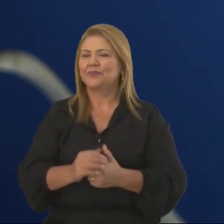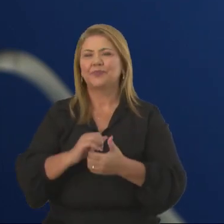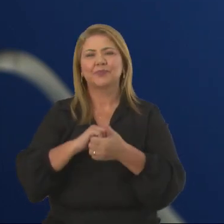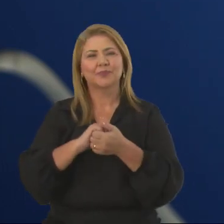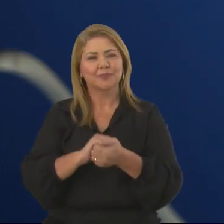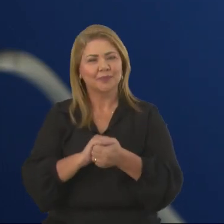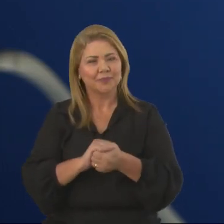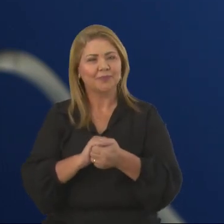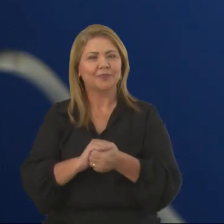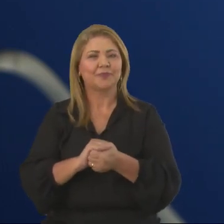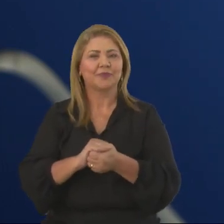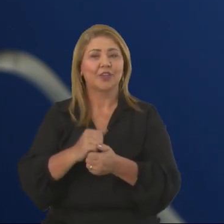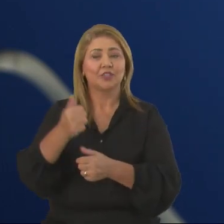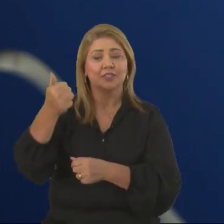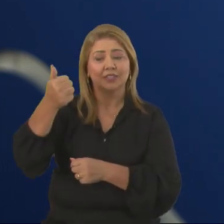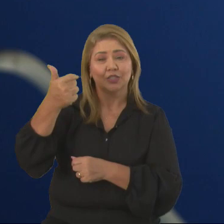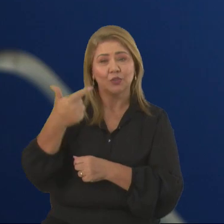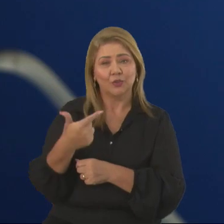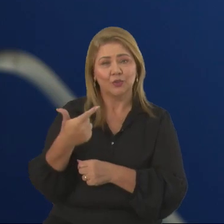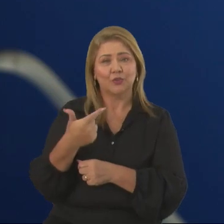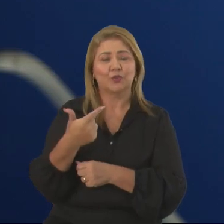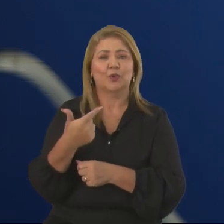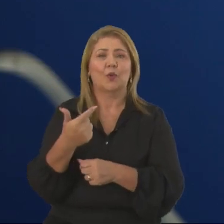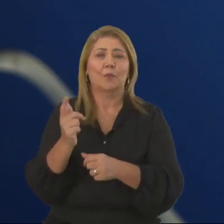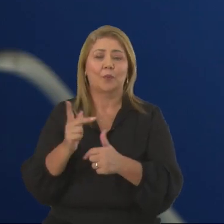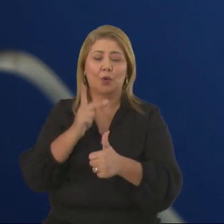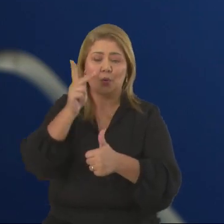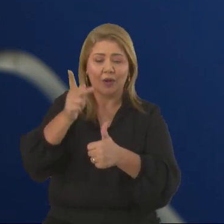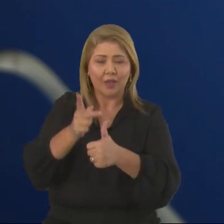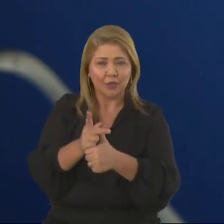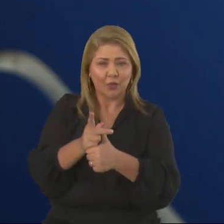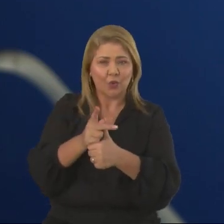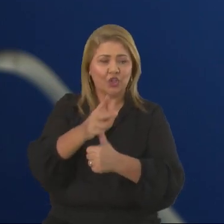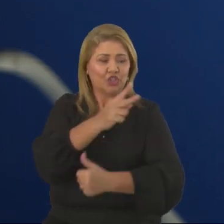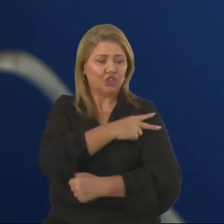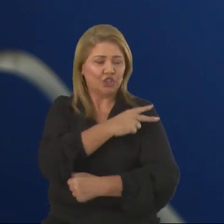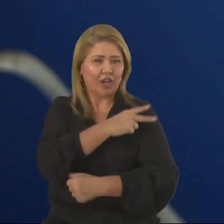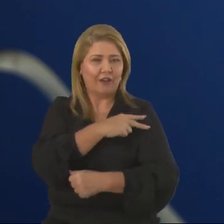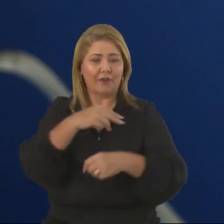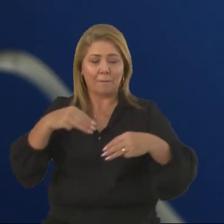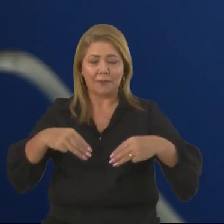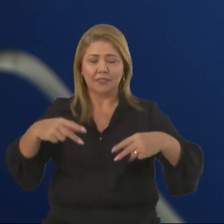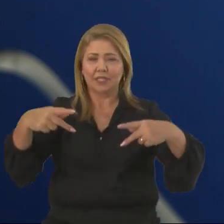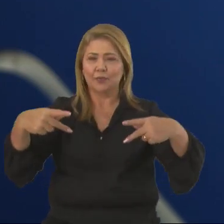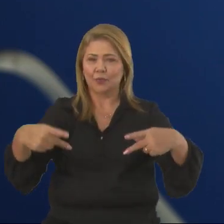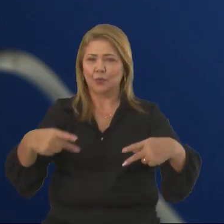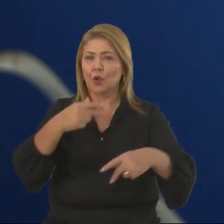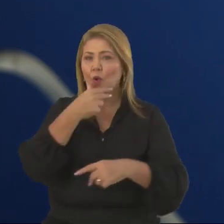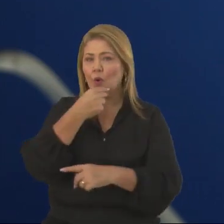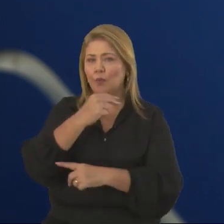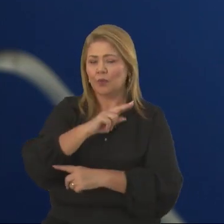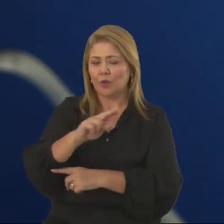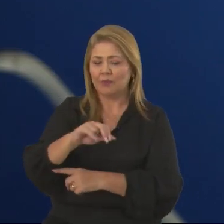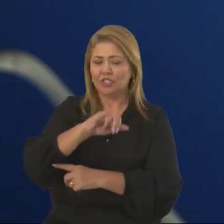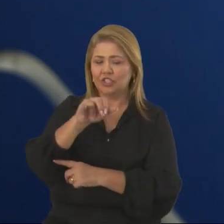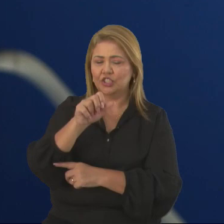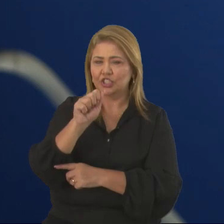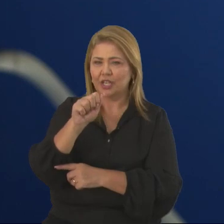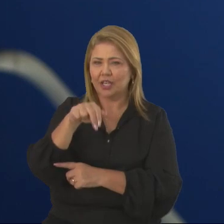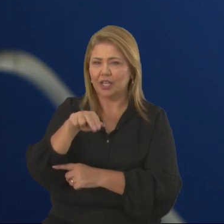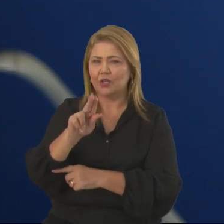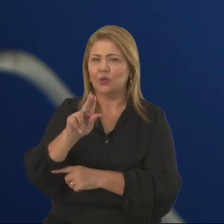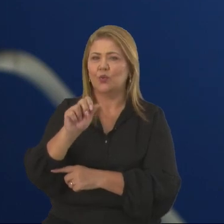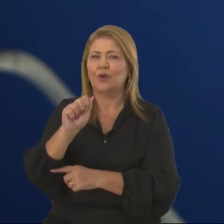o vice-procurador-chefe do Ministério Público do Trabalho em Goiás, Januário Justino Ferreira. É